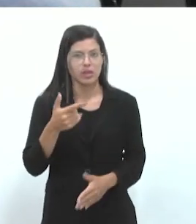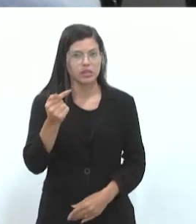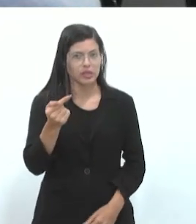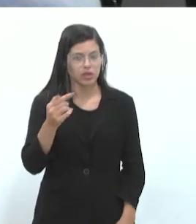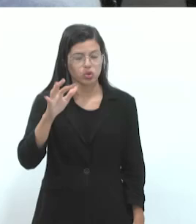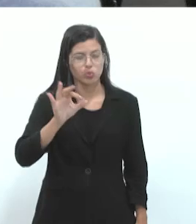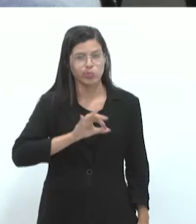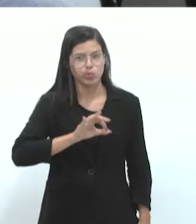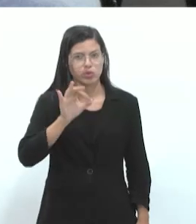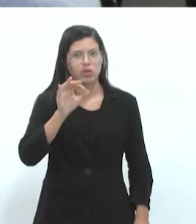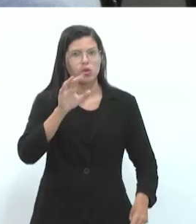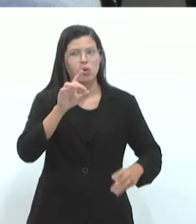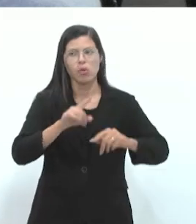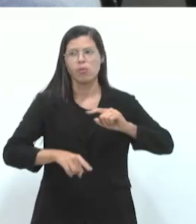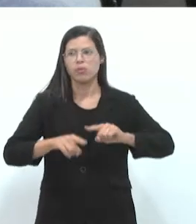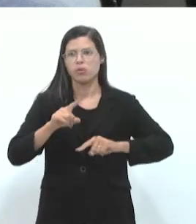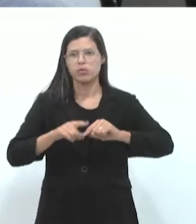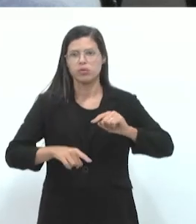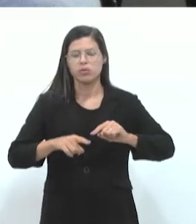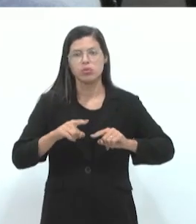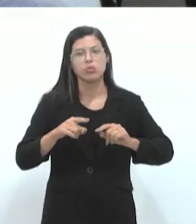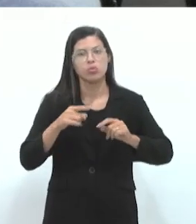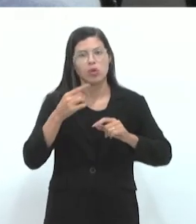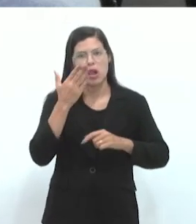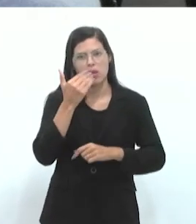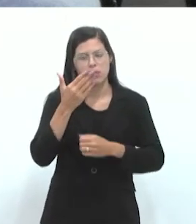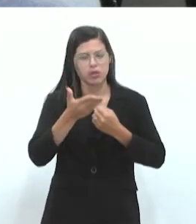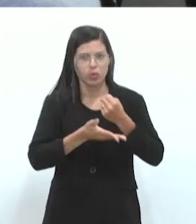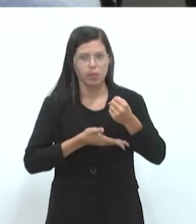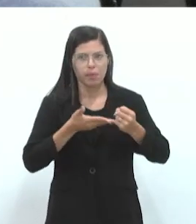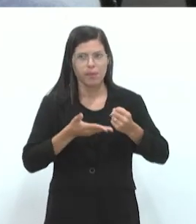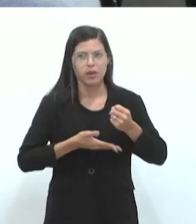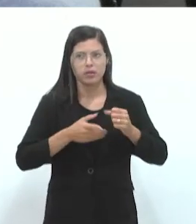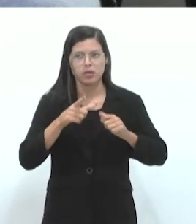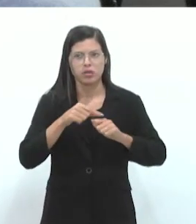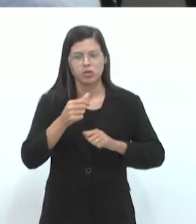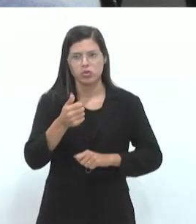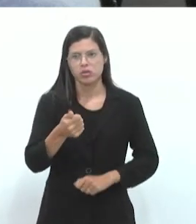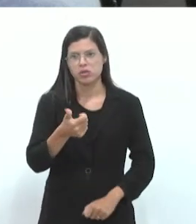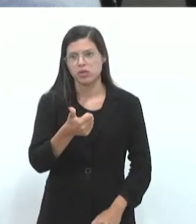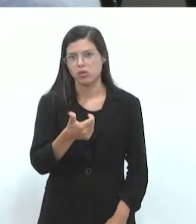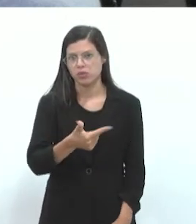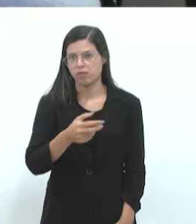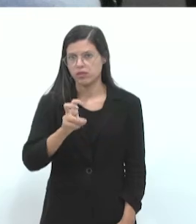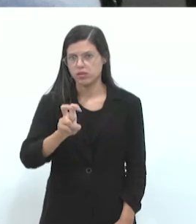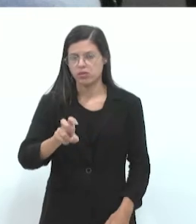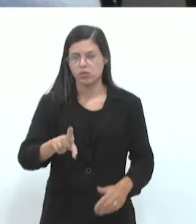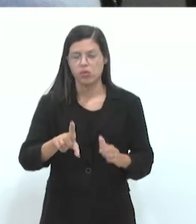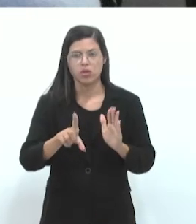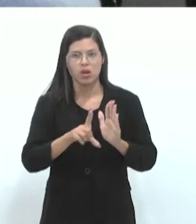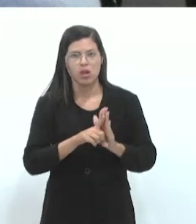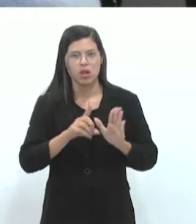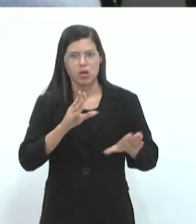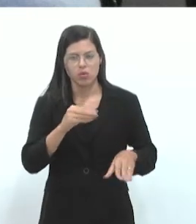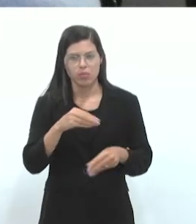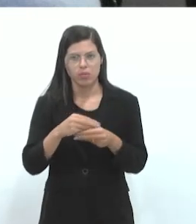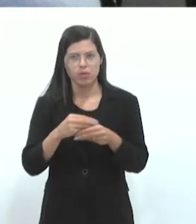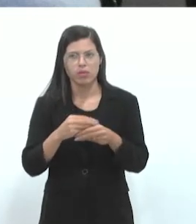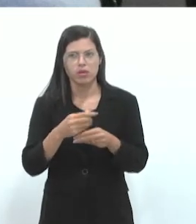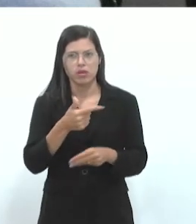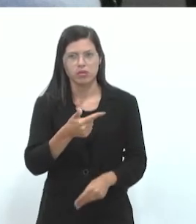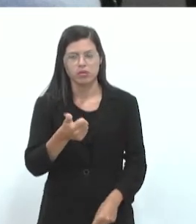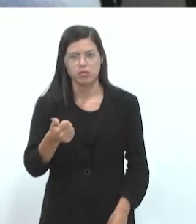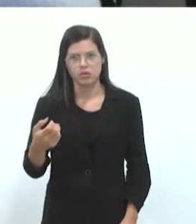7% sobre os produtos da cesta básica, definido no artigo 125 da Lei Complementar Federal 214,